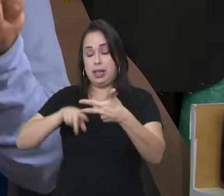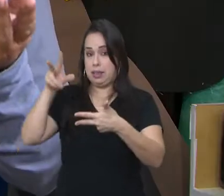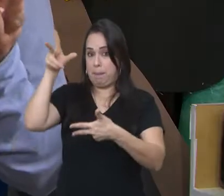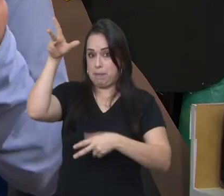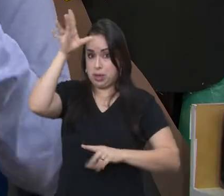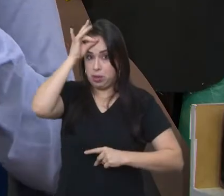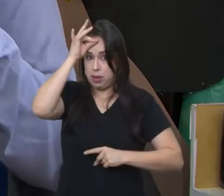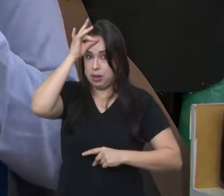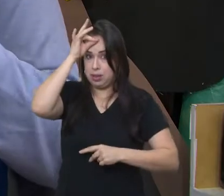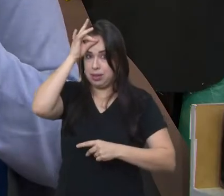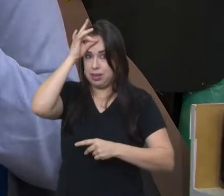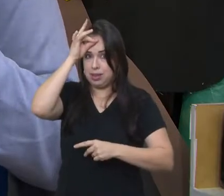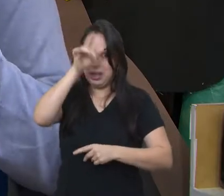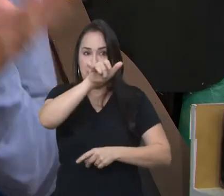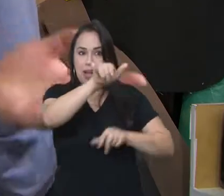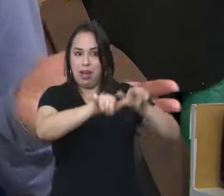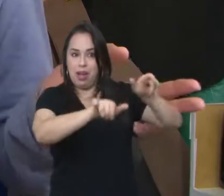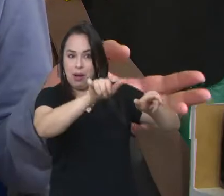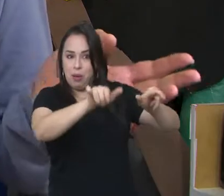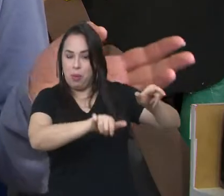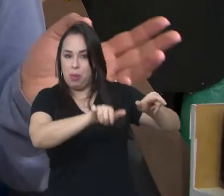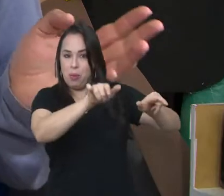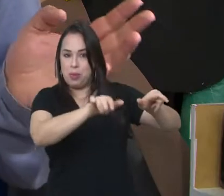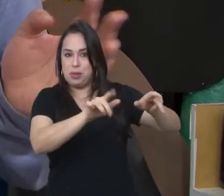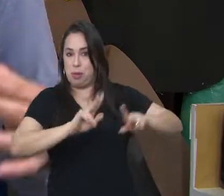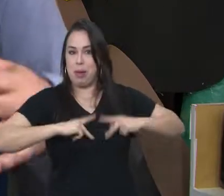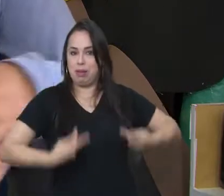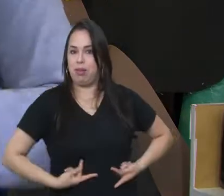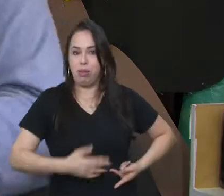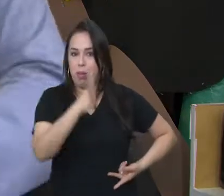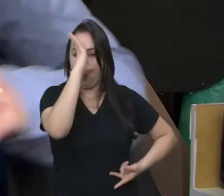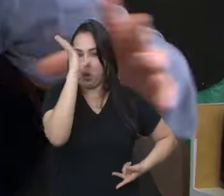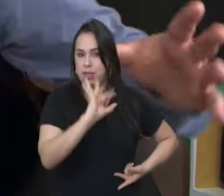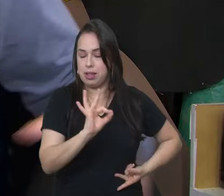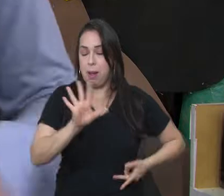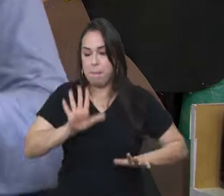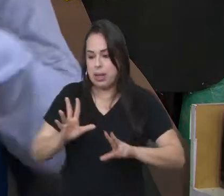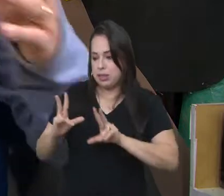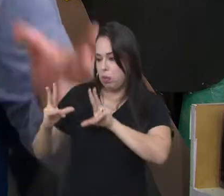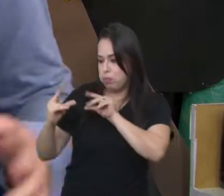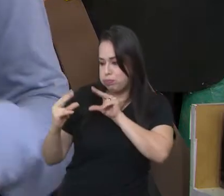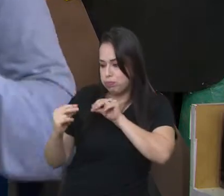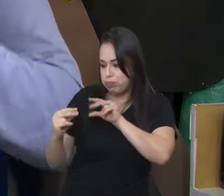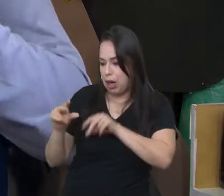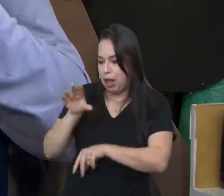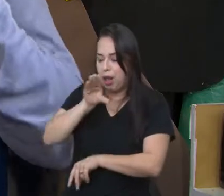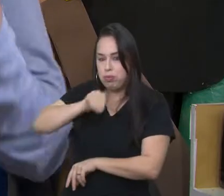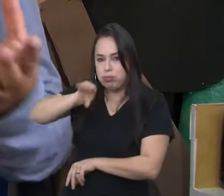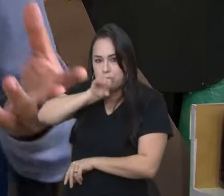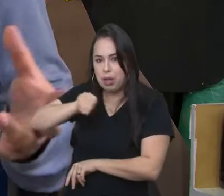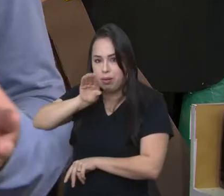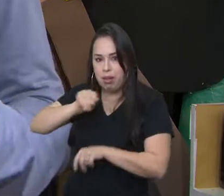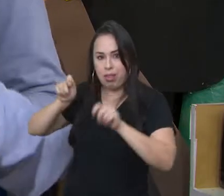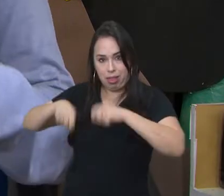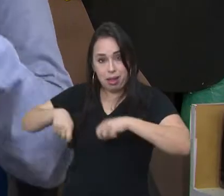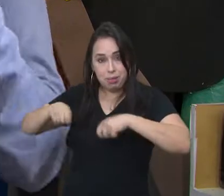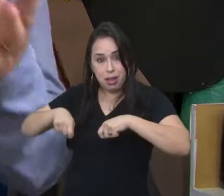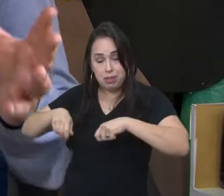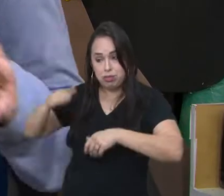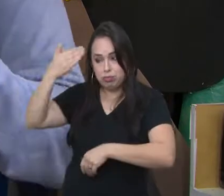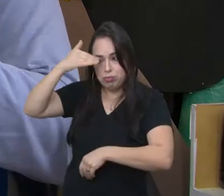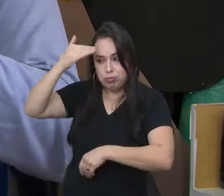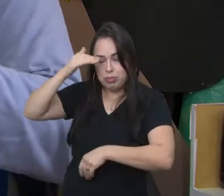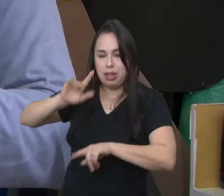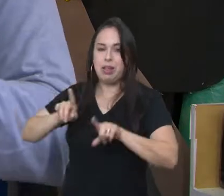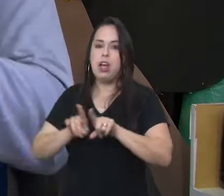Francisco, Maria e Zezinho, eles não entendem o que os animais estão falando, mas os animais entre eles entendem, tanto que eu tenho várias historinhas no meu